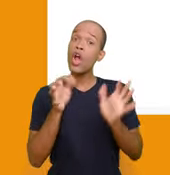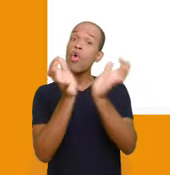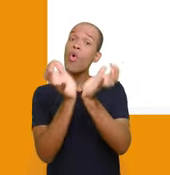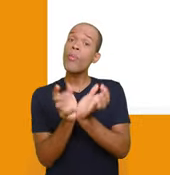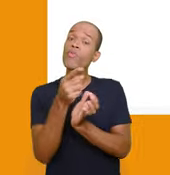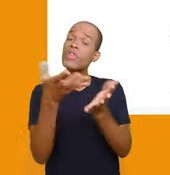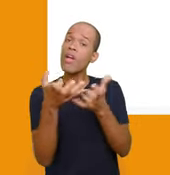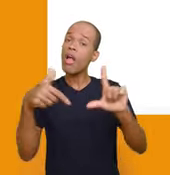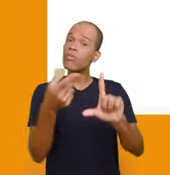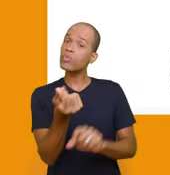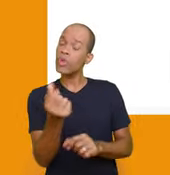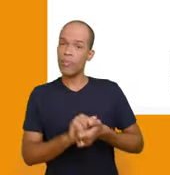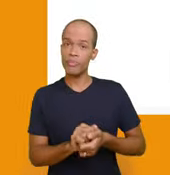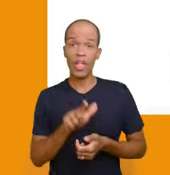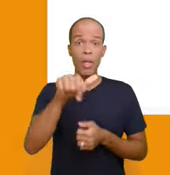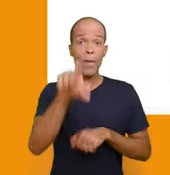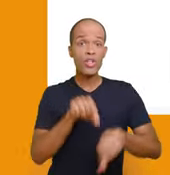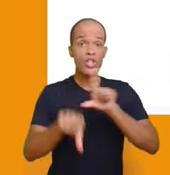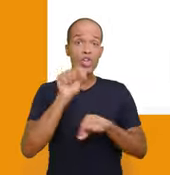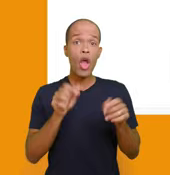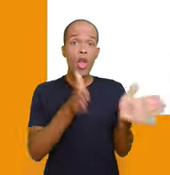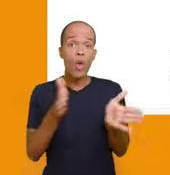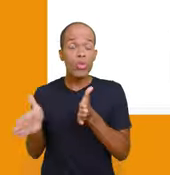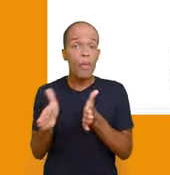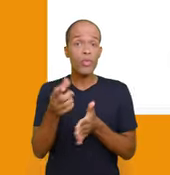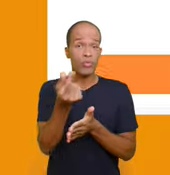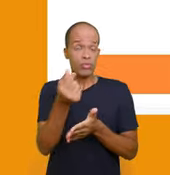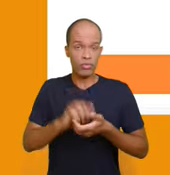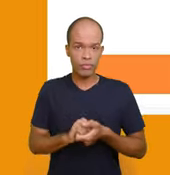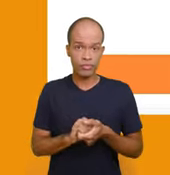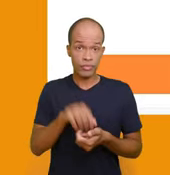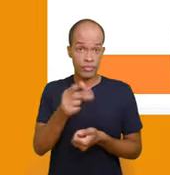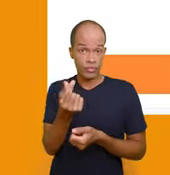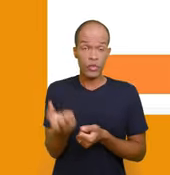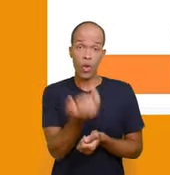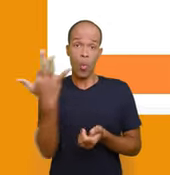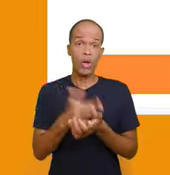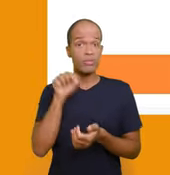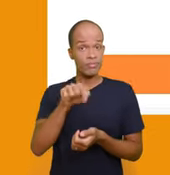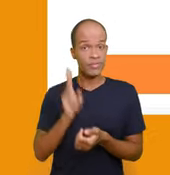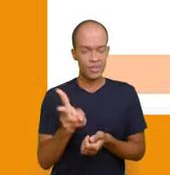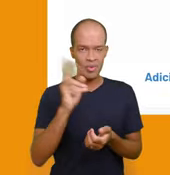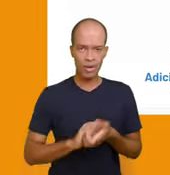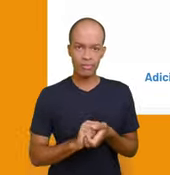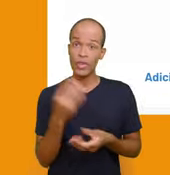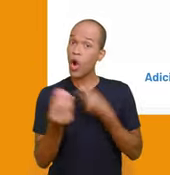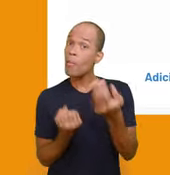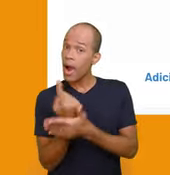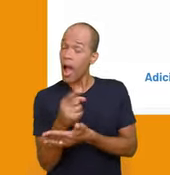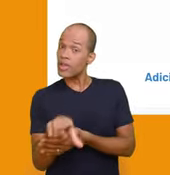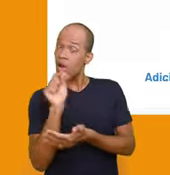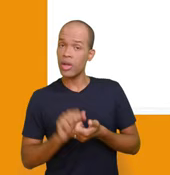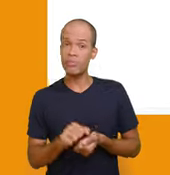o pacote que você quer recarregar, depois selecione o período da recarga. Confirme o valor e toque em continuar. Escolha a forma